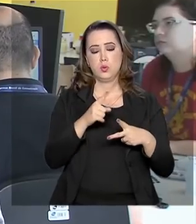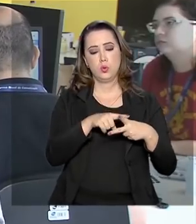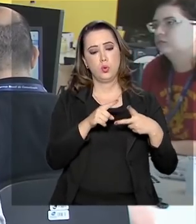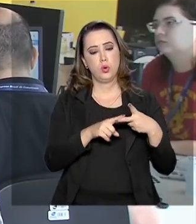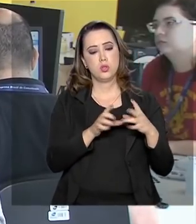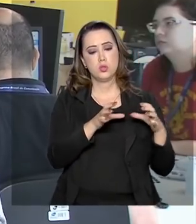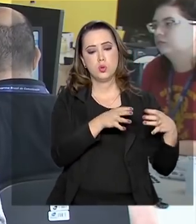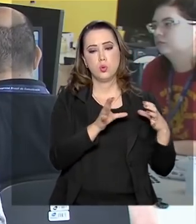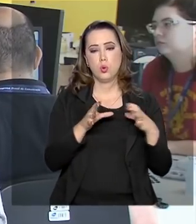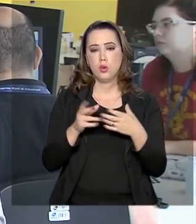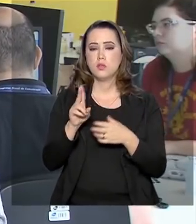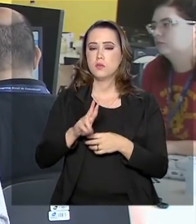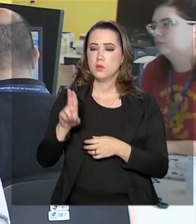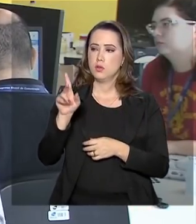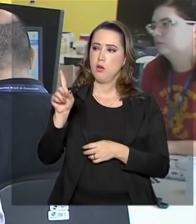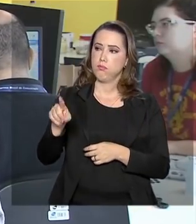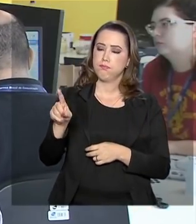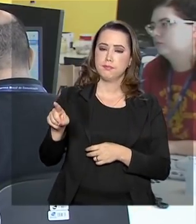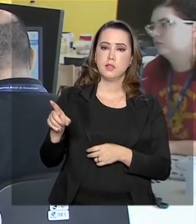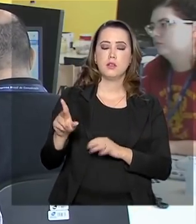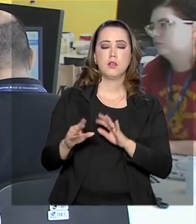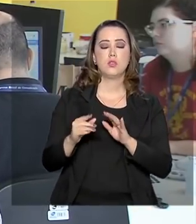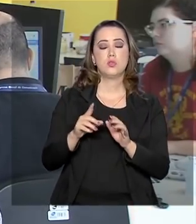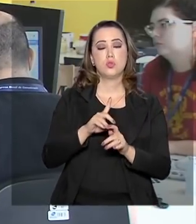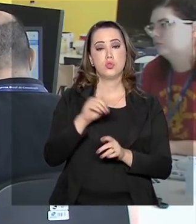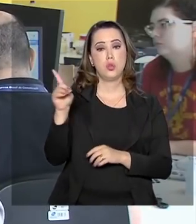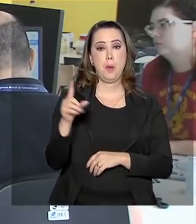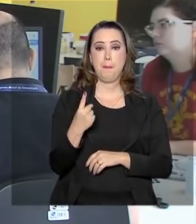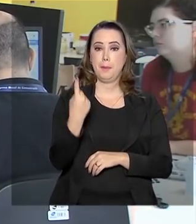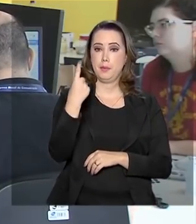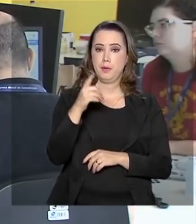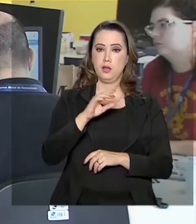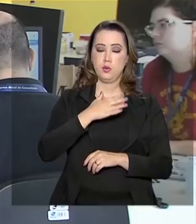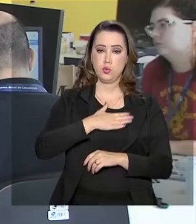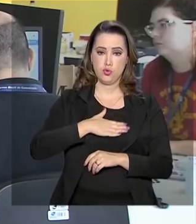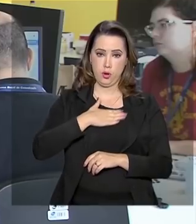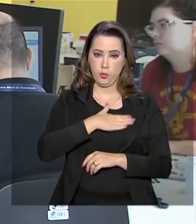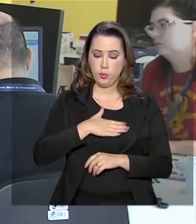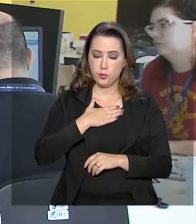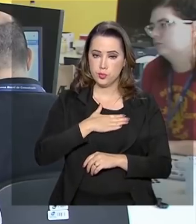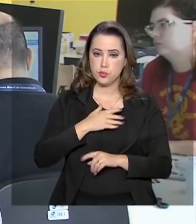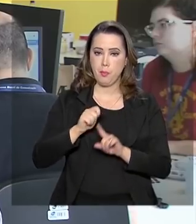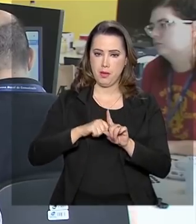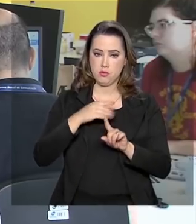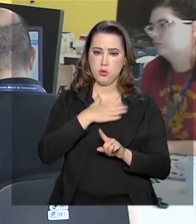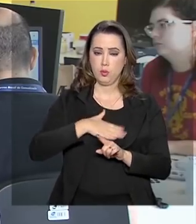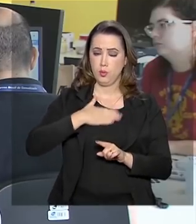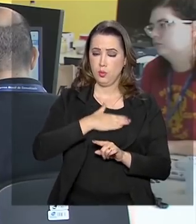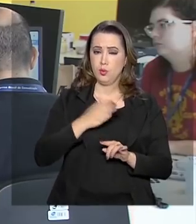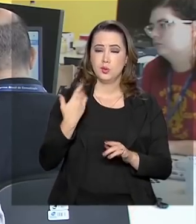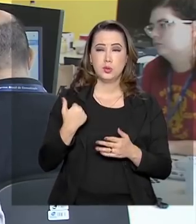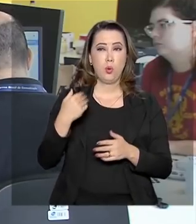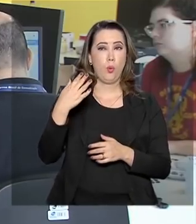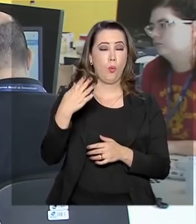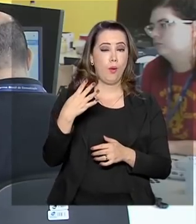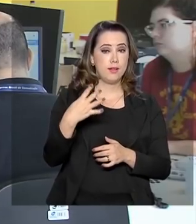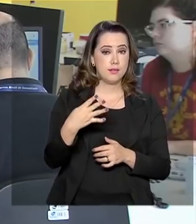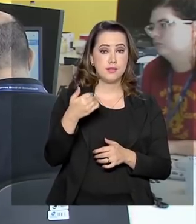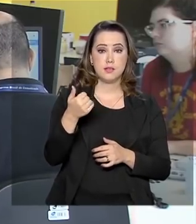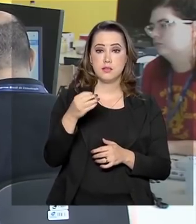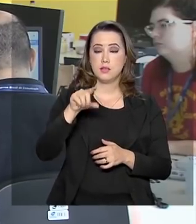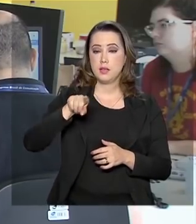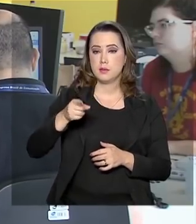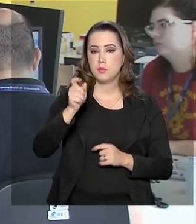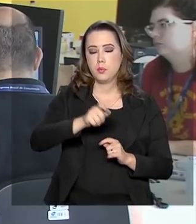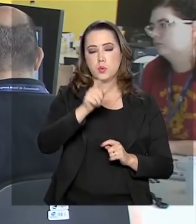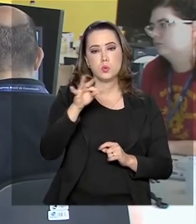adotar o controle digital a partir de 1º de agosto. A medida deve atingir 410 mil servidores em todo o país.